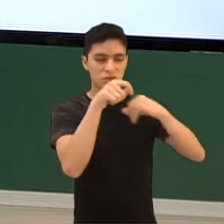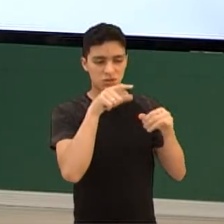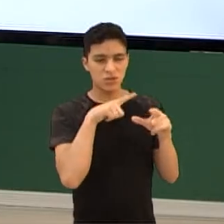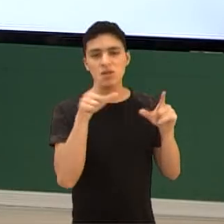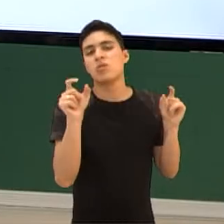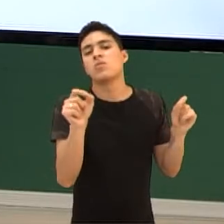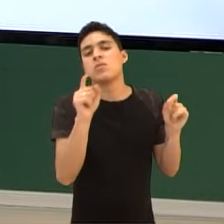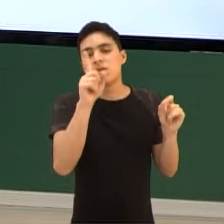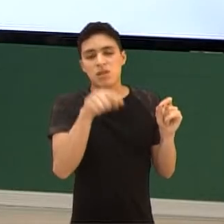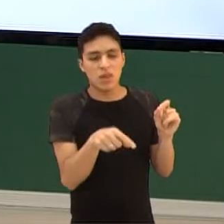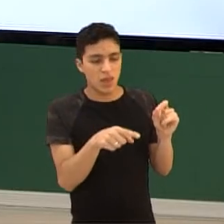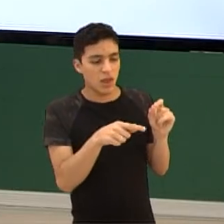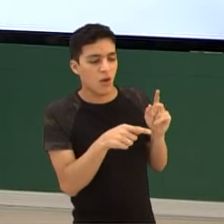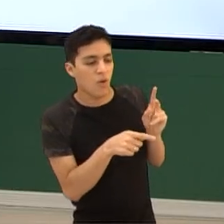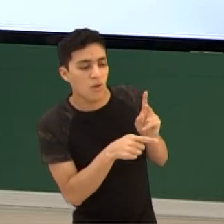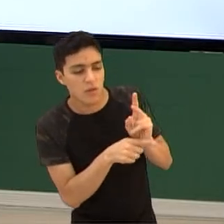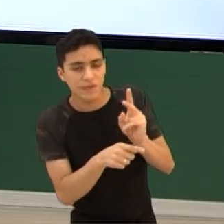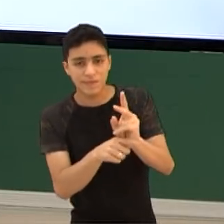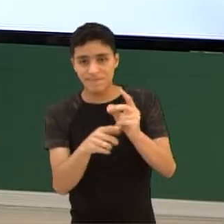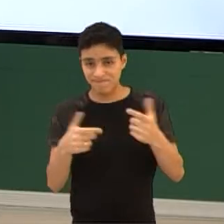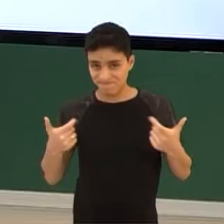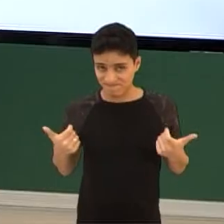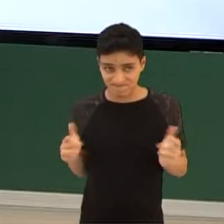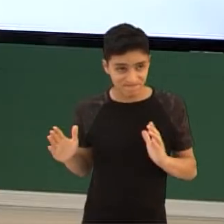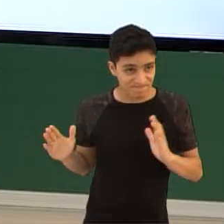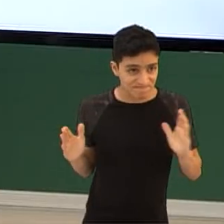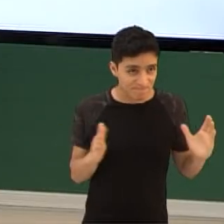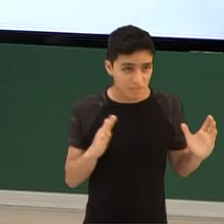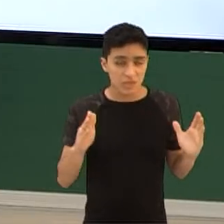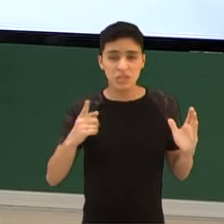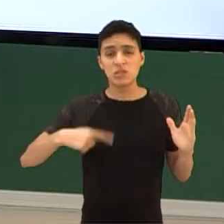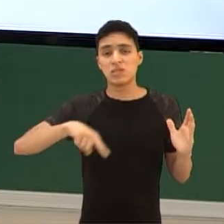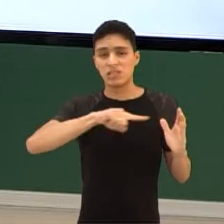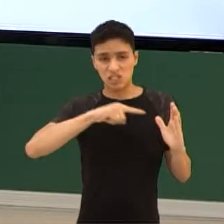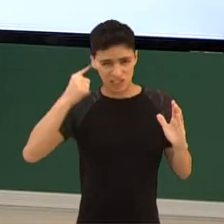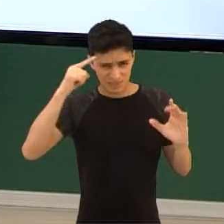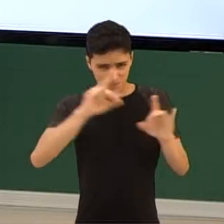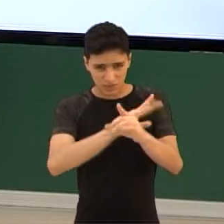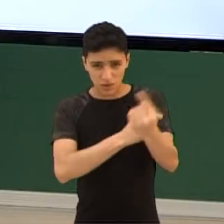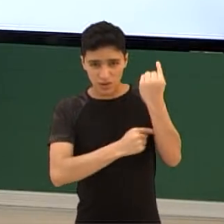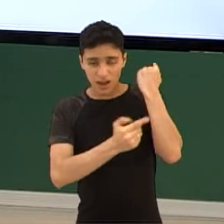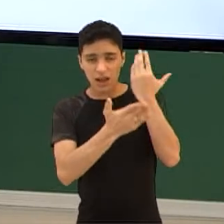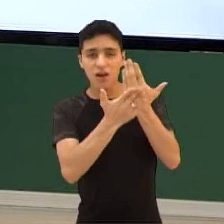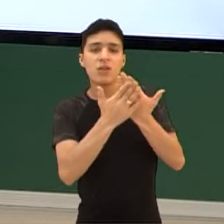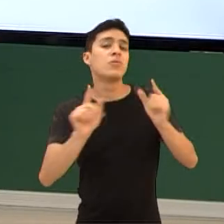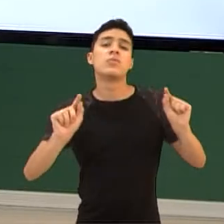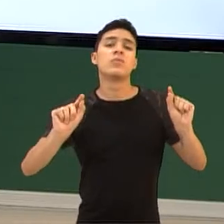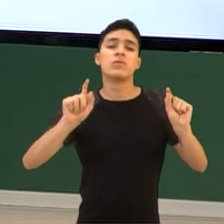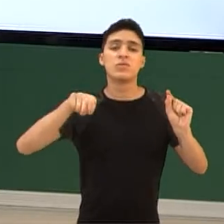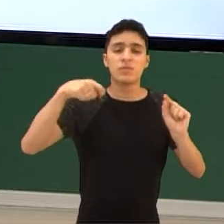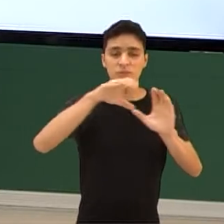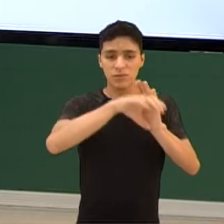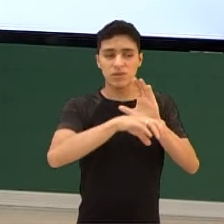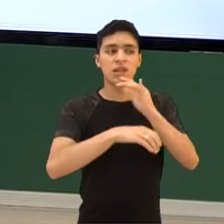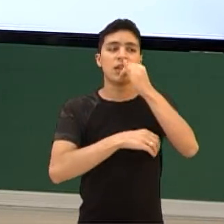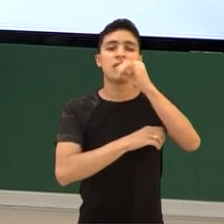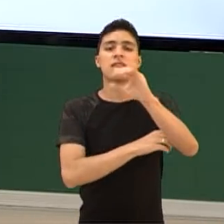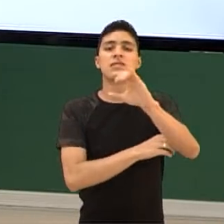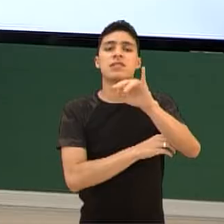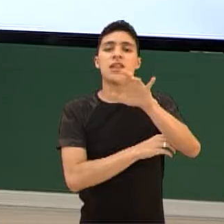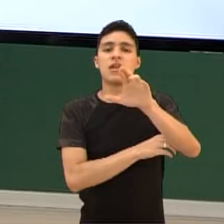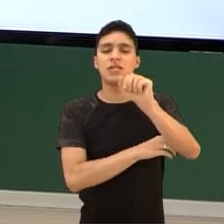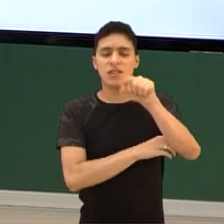de conservação, certo? Nós também vimos nas aulas anteriores sobre o conceito de energia cinética, que é a